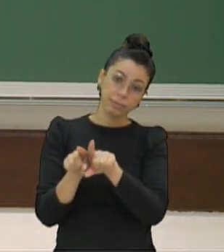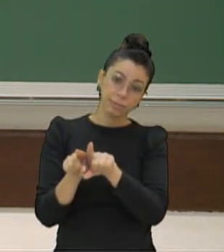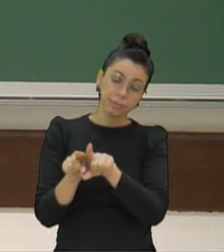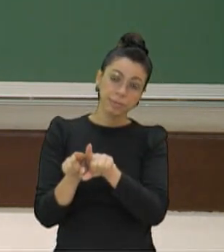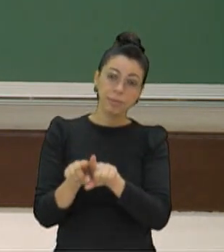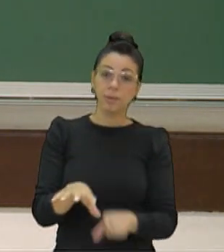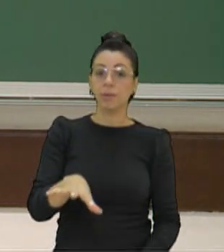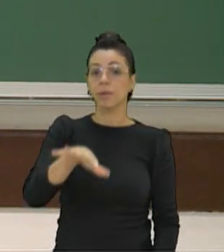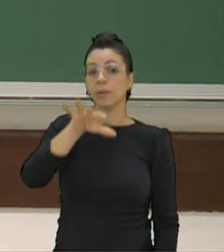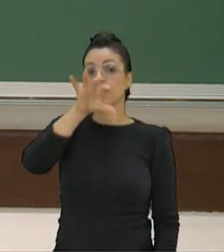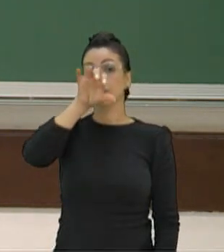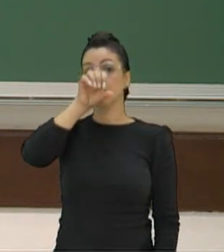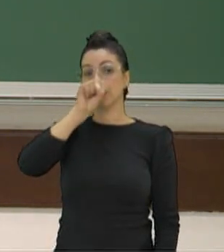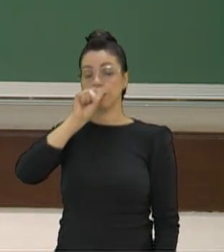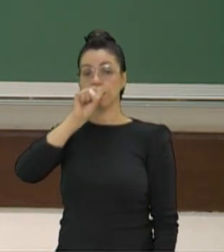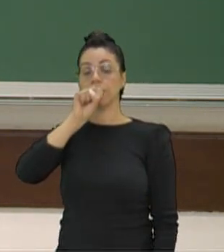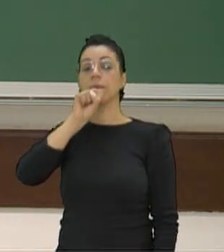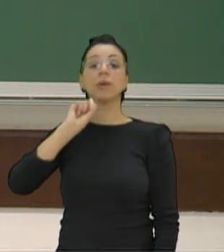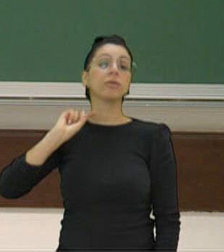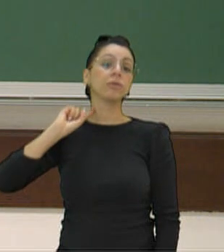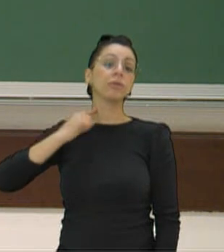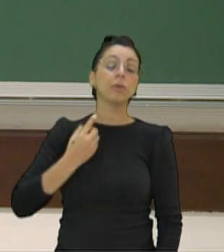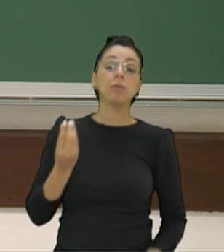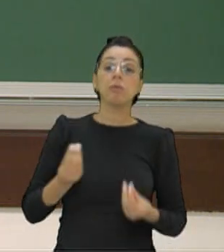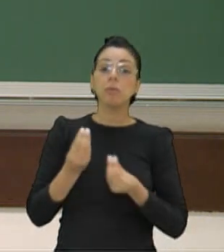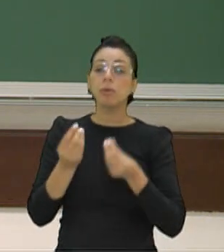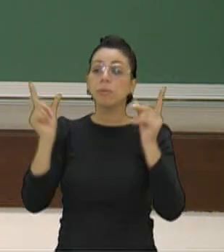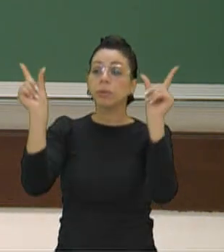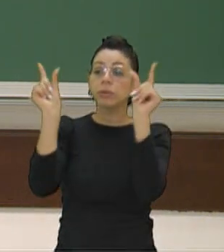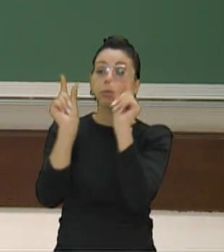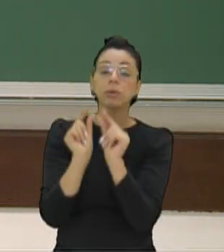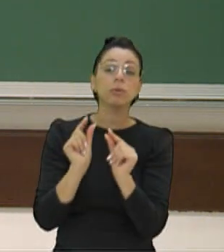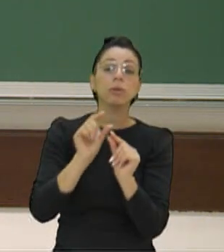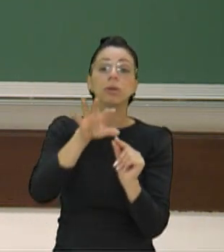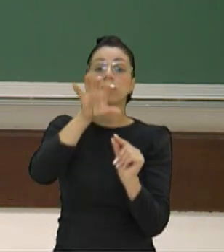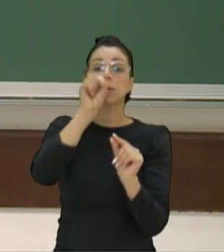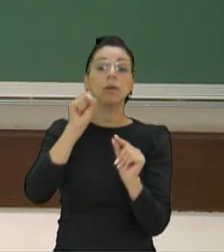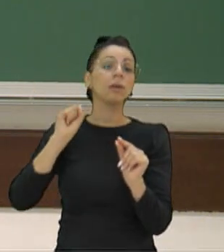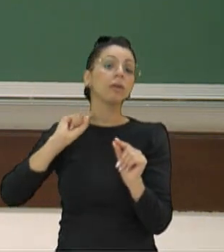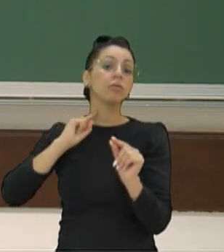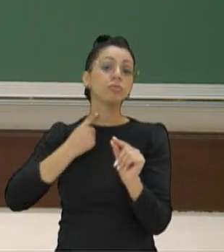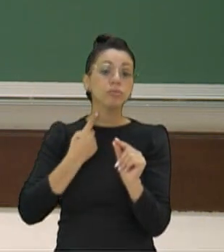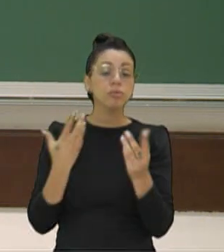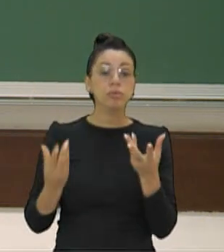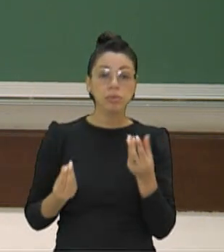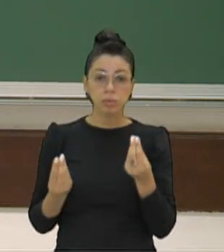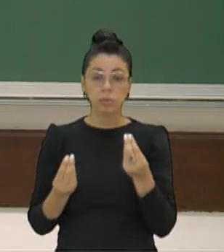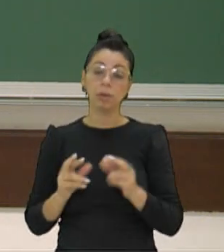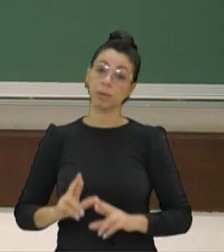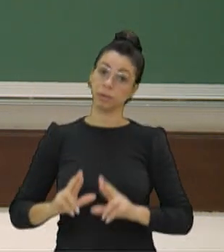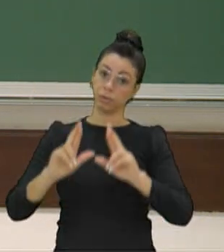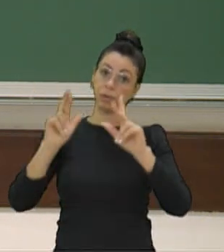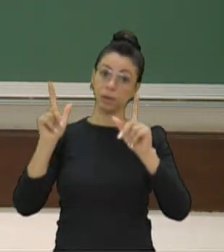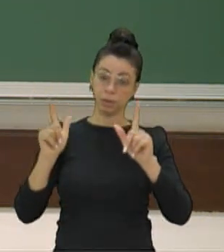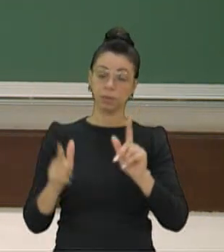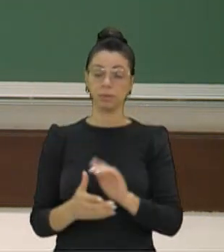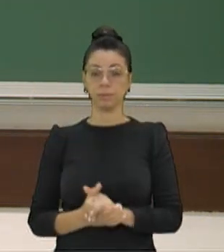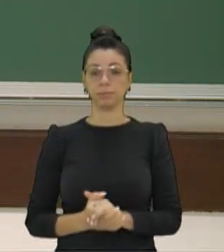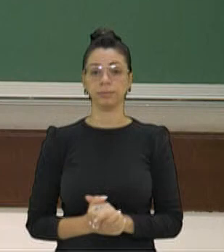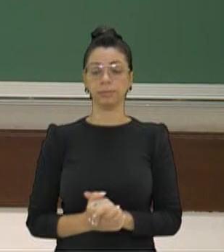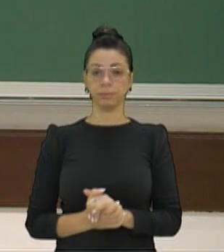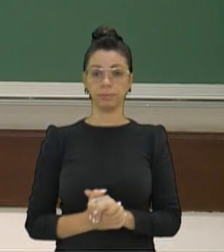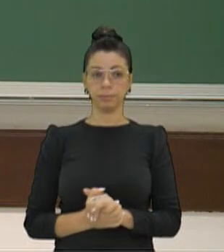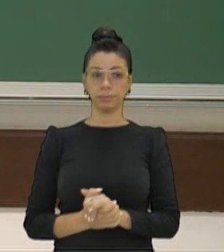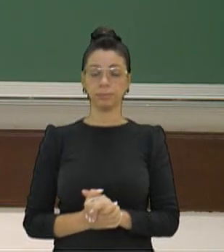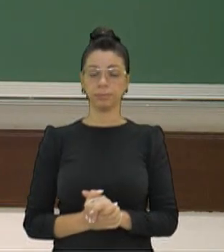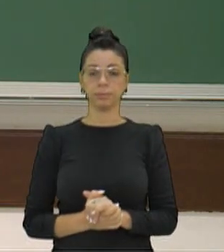ar poluído, né? Como diminuir essa poluição. Isso também vai fazer a diferença, não só para nós, mas para todas as pessoas. Fazendo